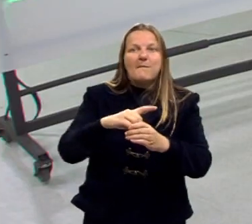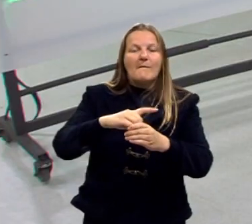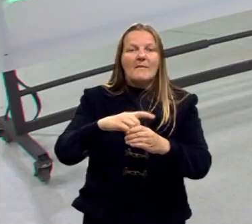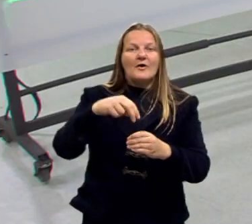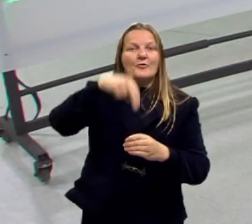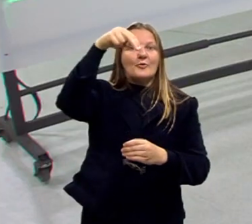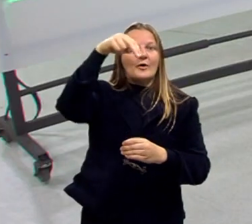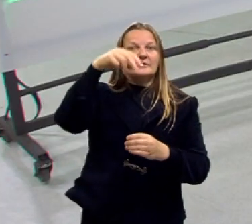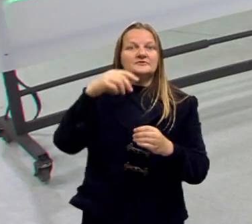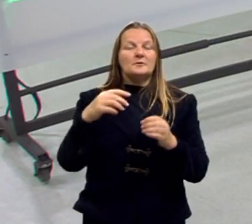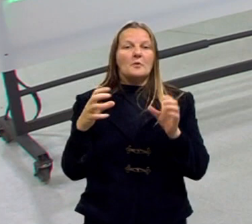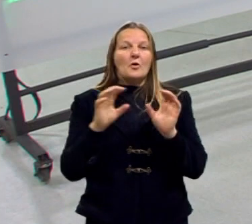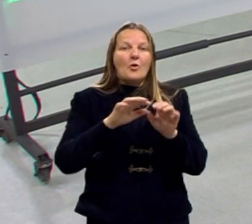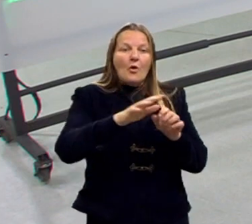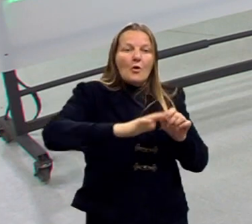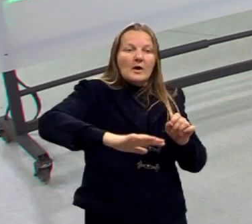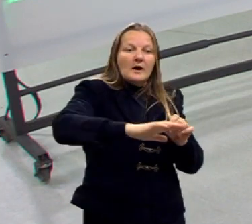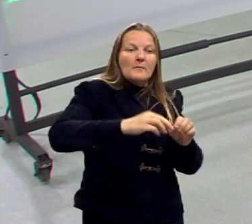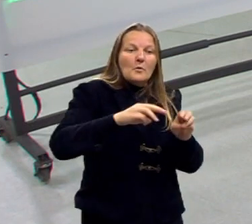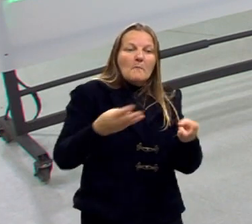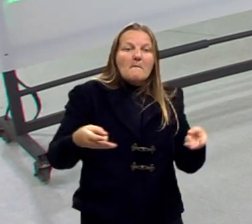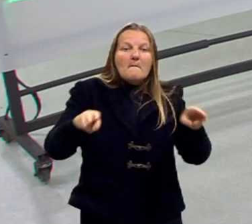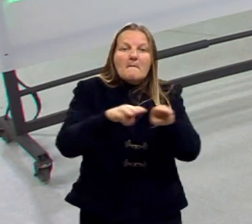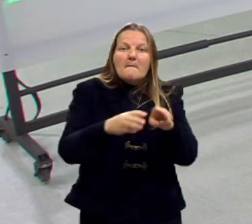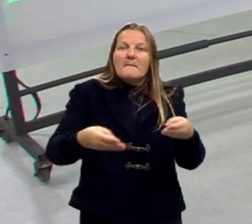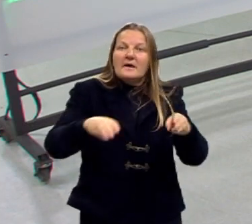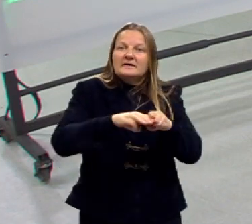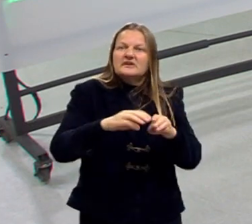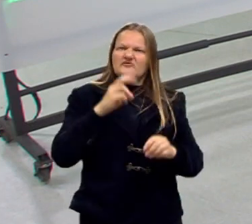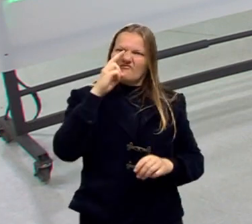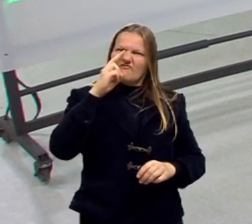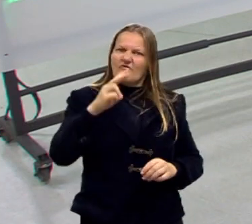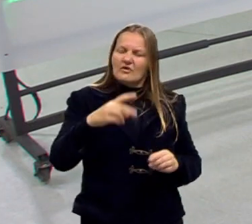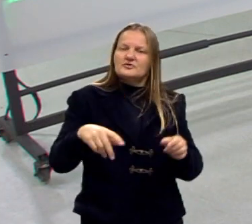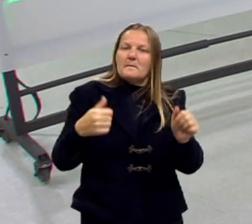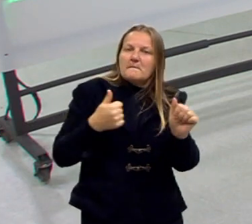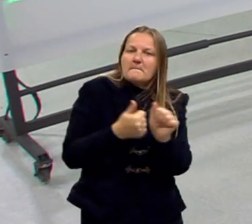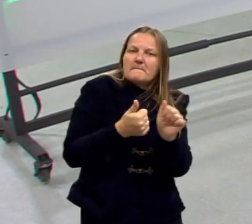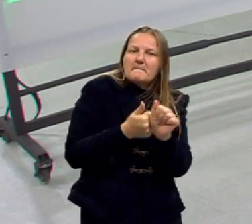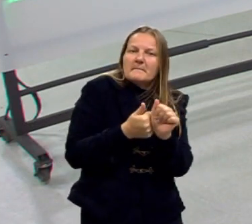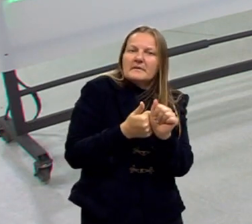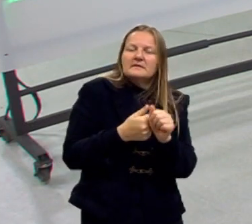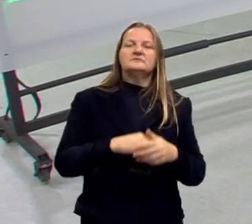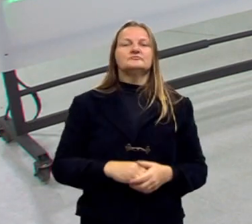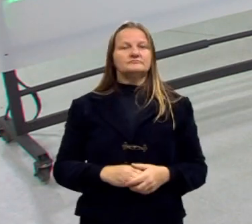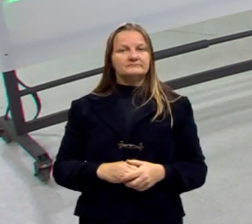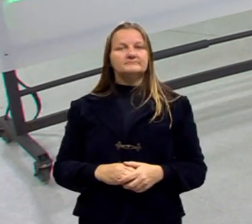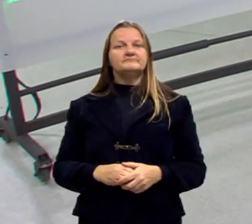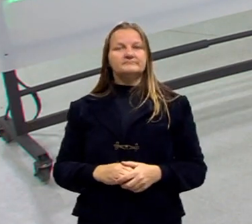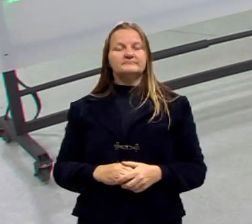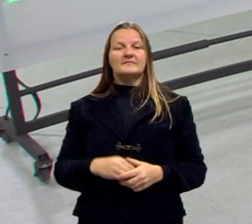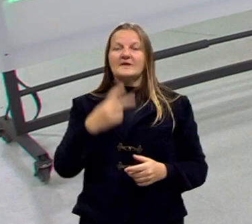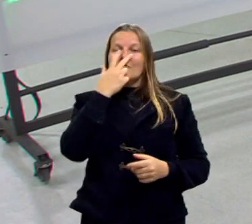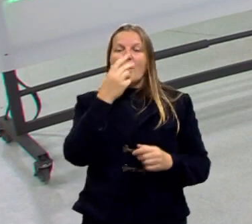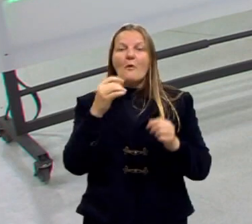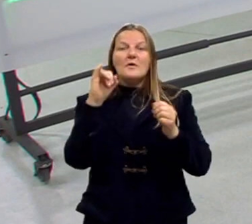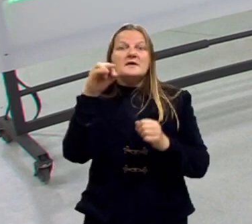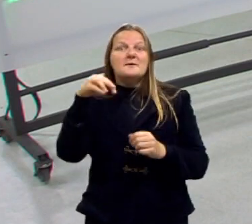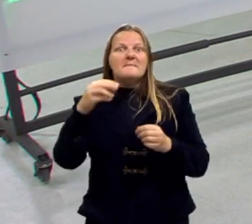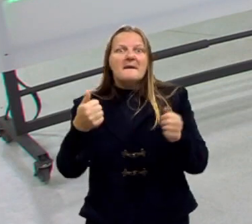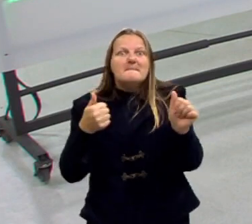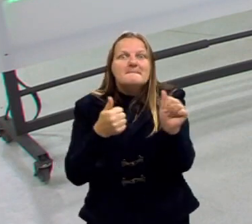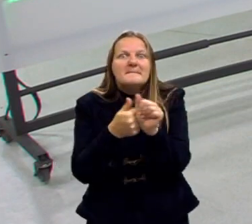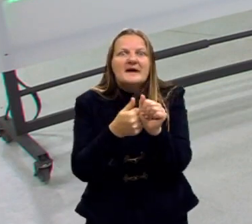ela tá apontando então para um campo magnético é forte que tem ali próximo né que a mesma coisa que a gente aproximar cima